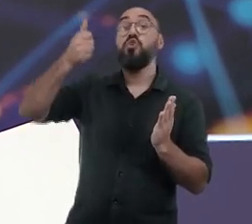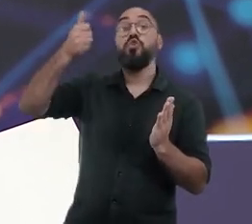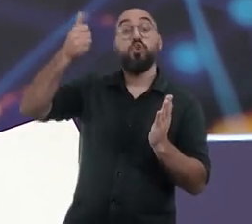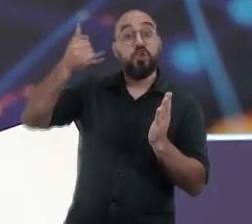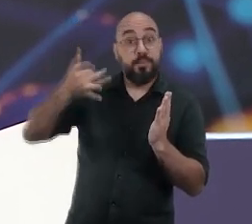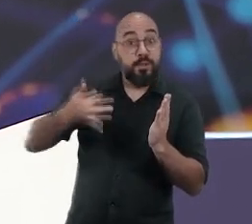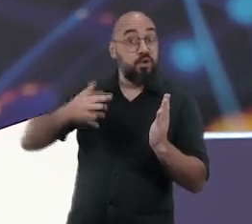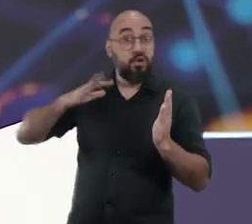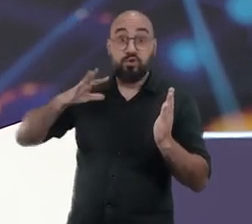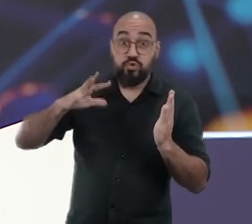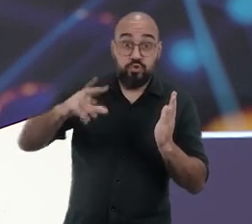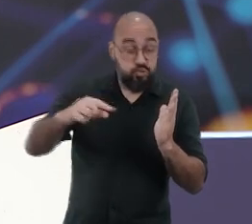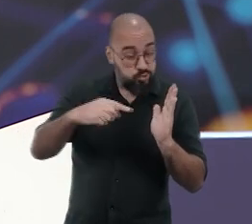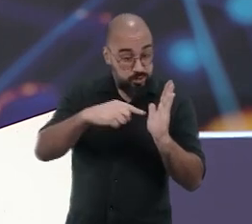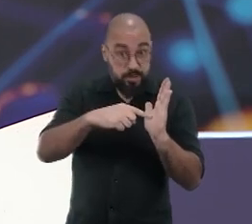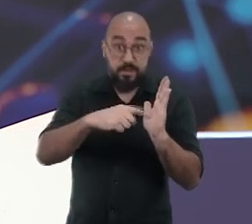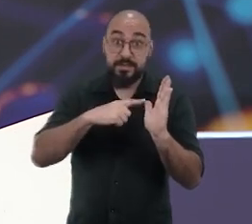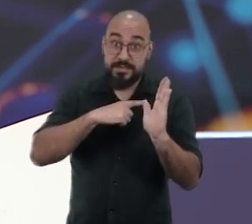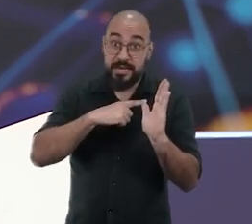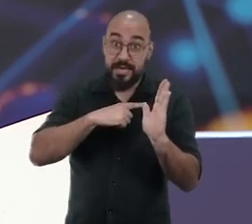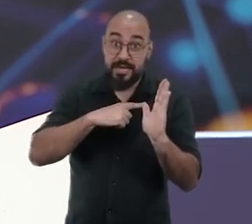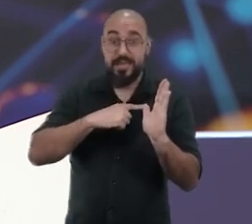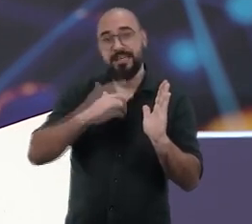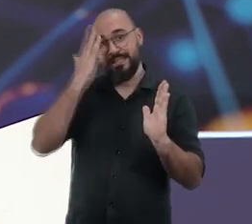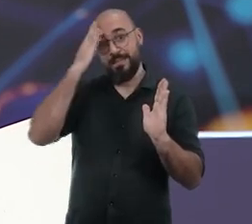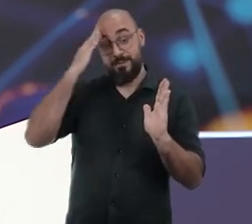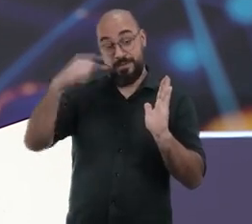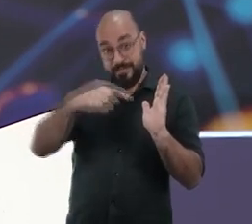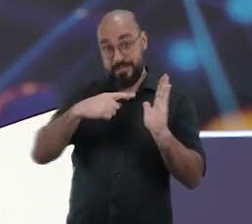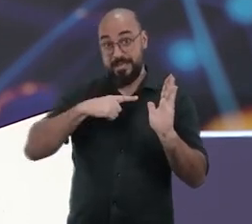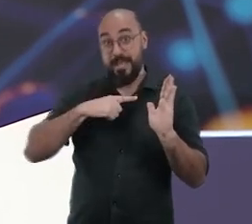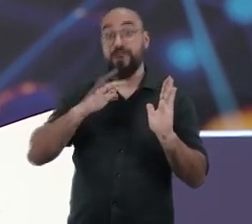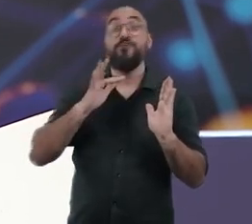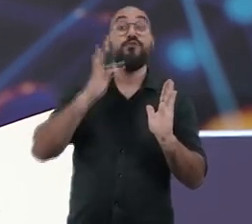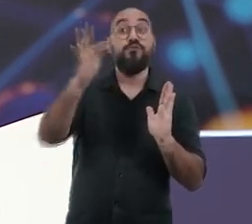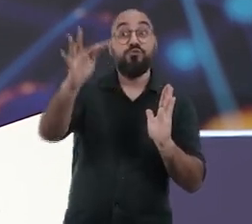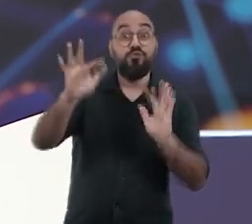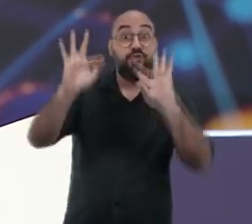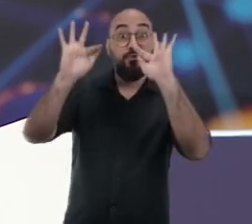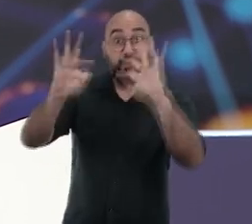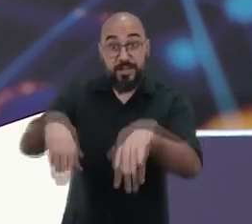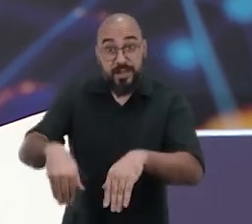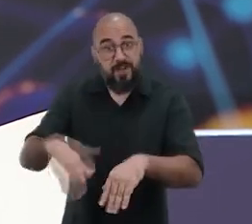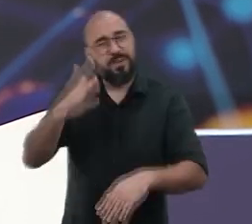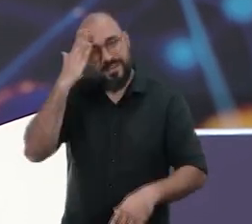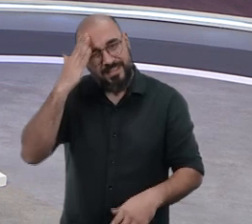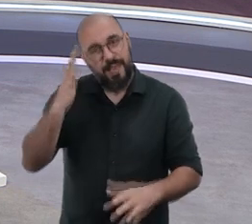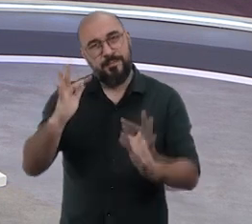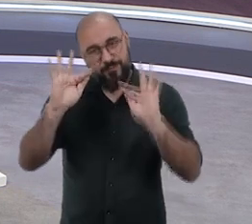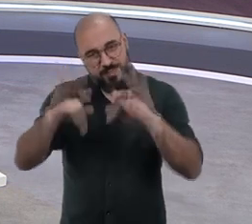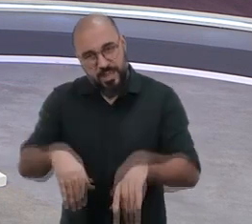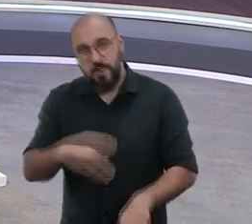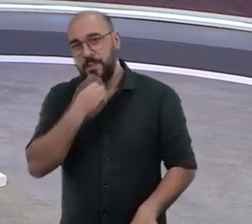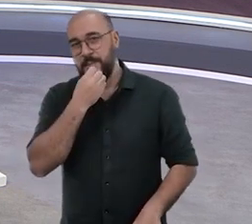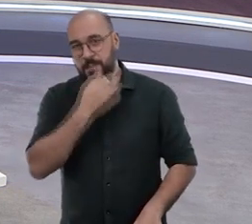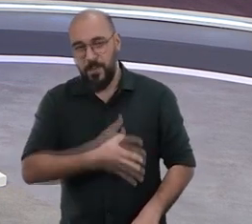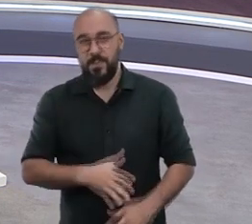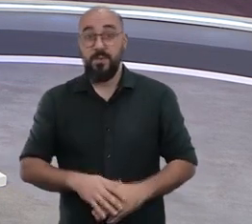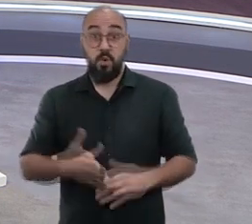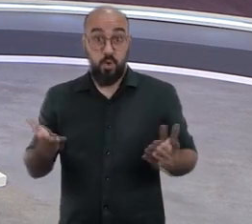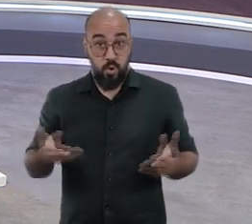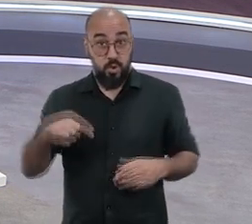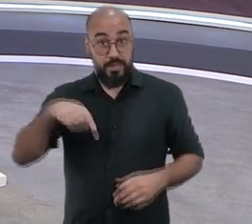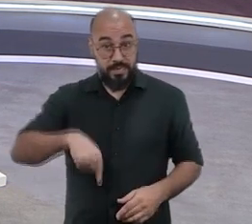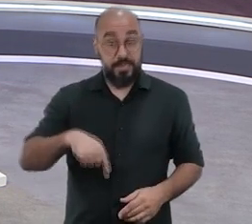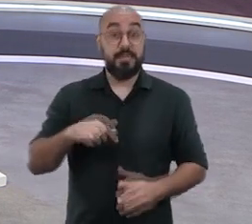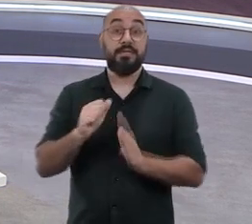uma vantagem que Deus nos deu. Já sabemos como tudo vai terminar e tudo vai terminar bem. O nome do programa é Arena